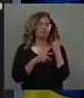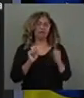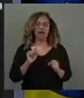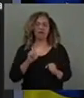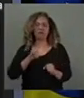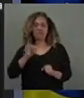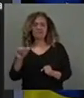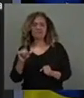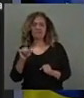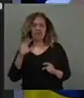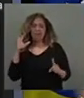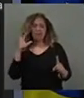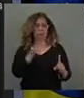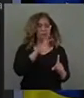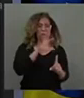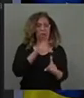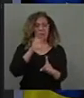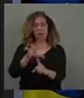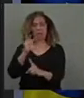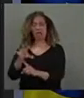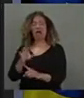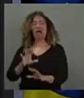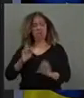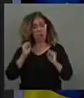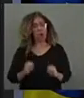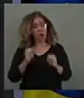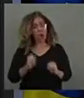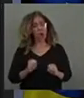detonar. Detone! Detone! Agora,